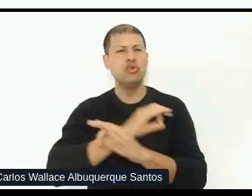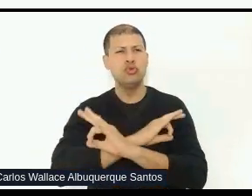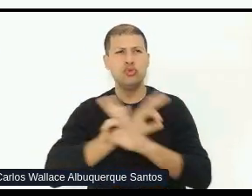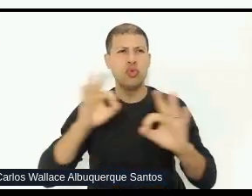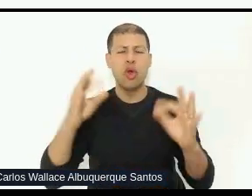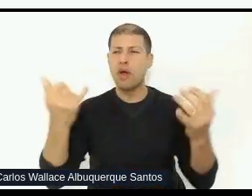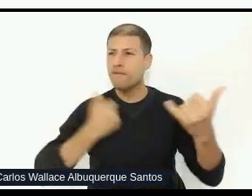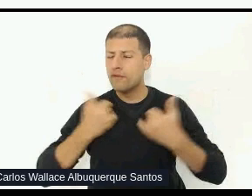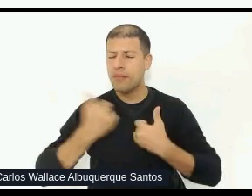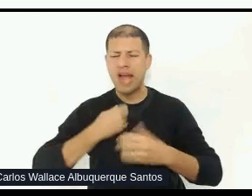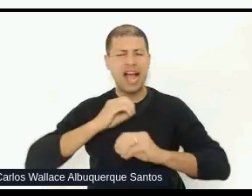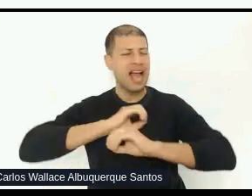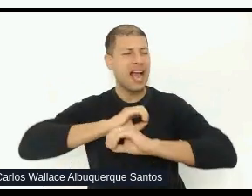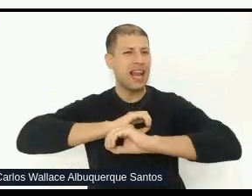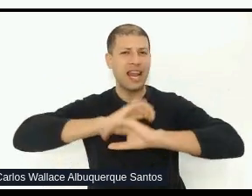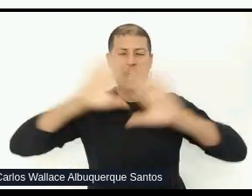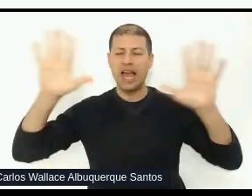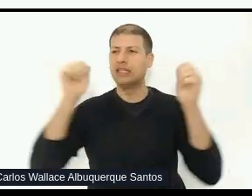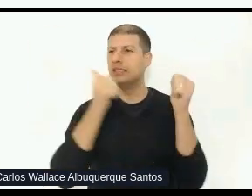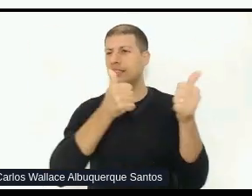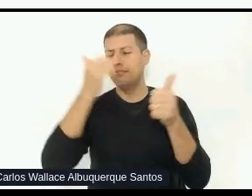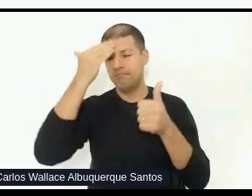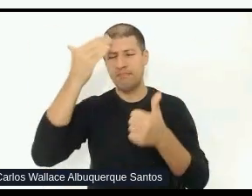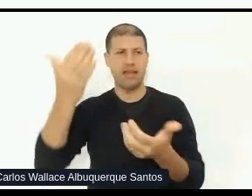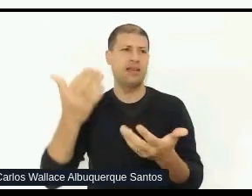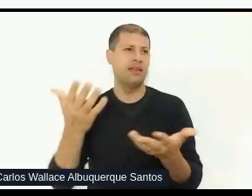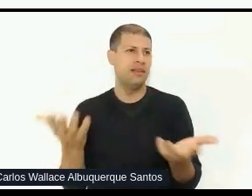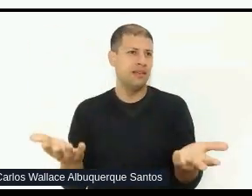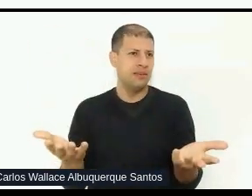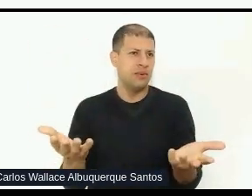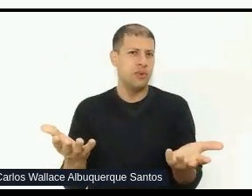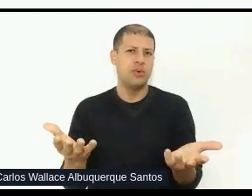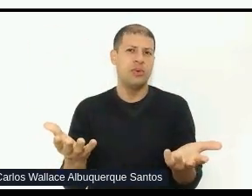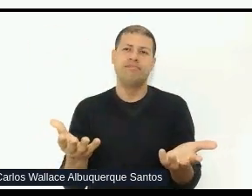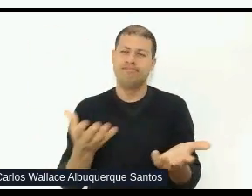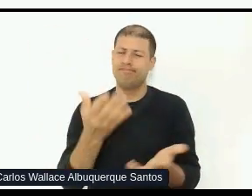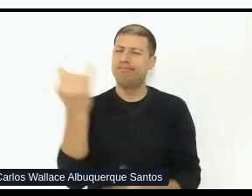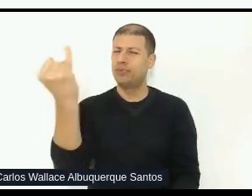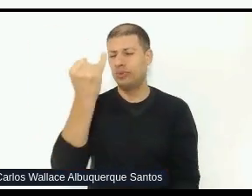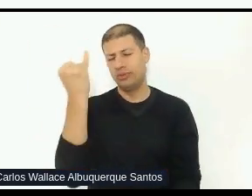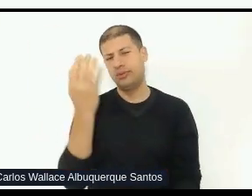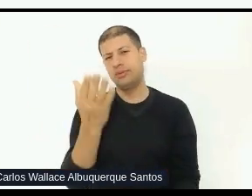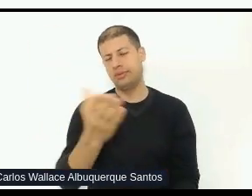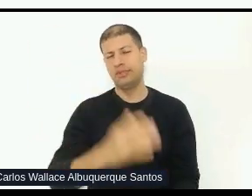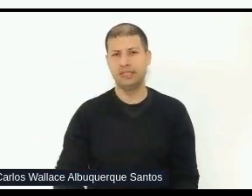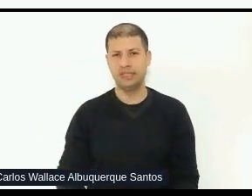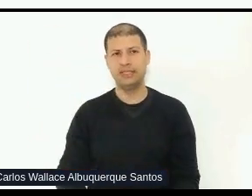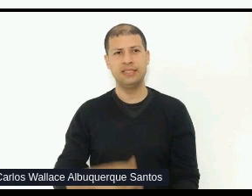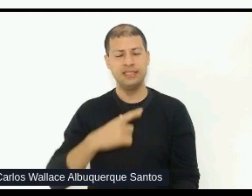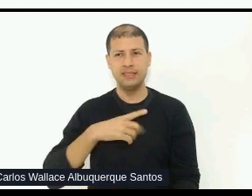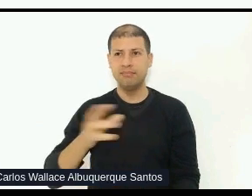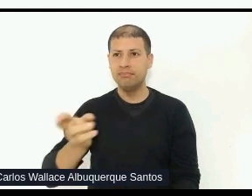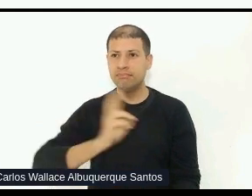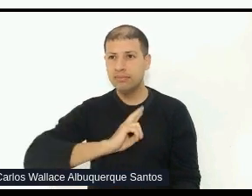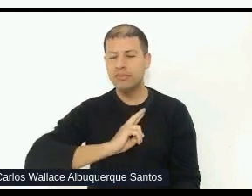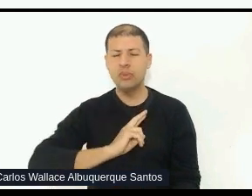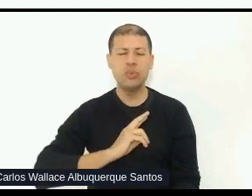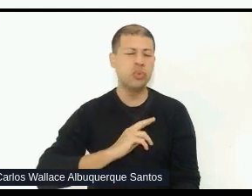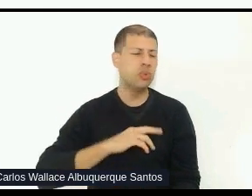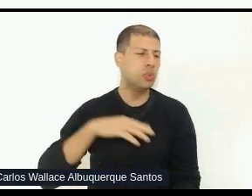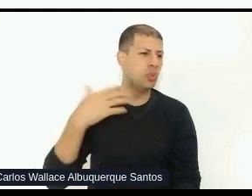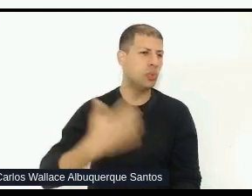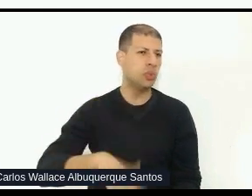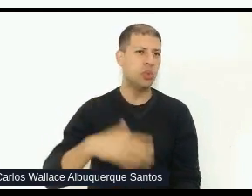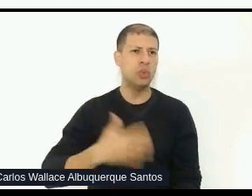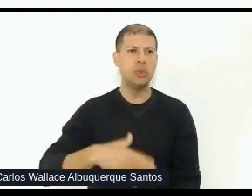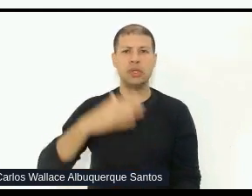claras, adorei, né? E isso é muito importante, né? Então, assim, a gente ter esse retorno, né? E saber que as